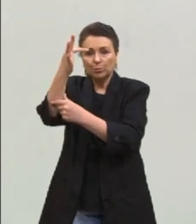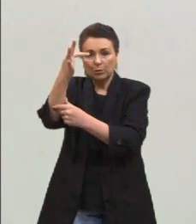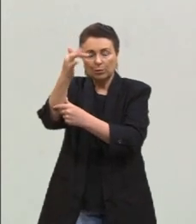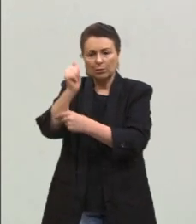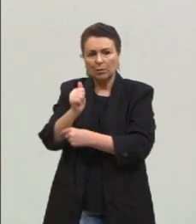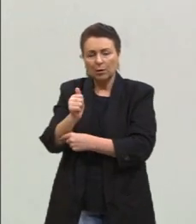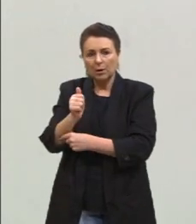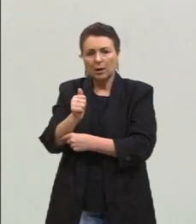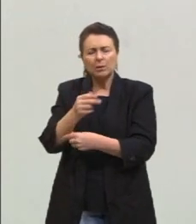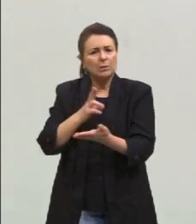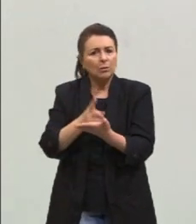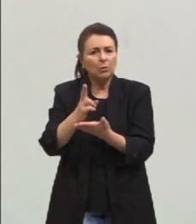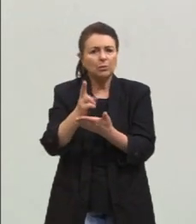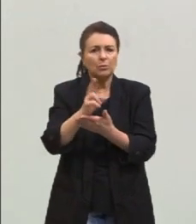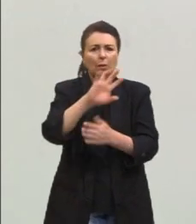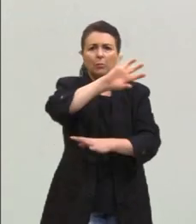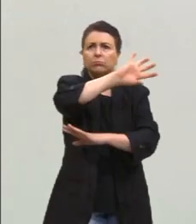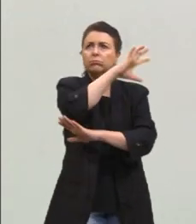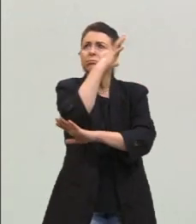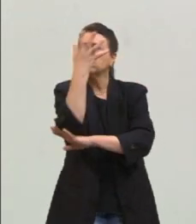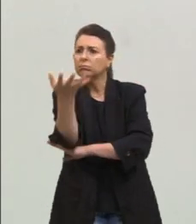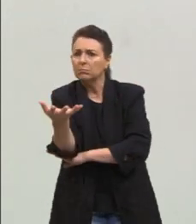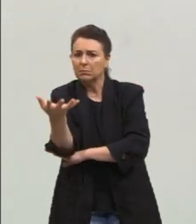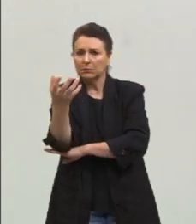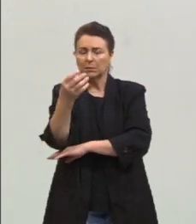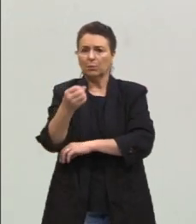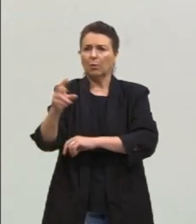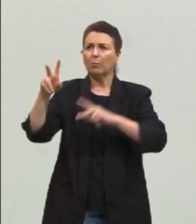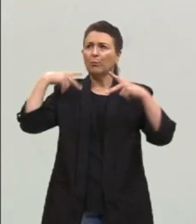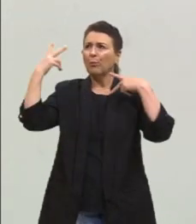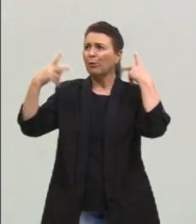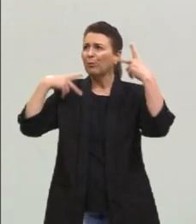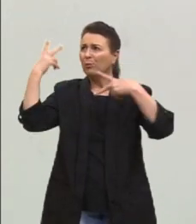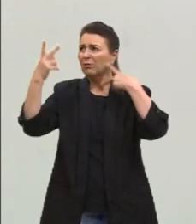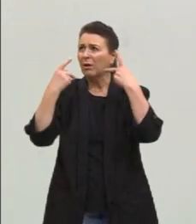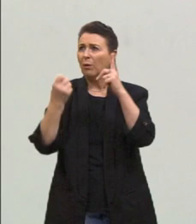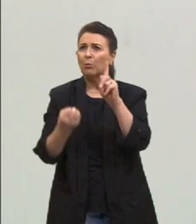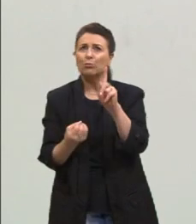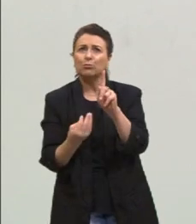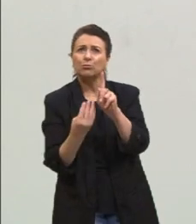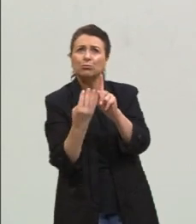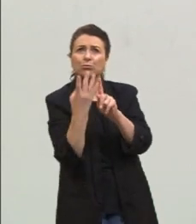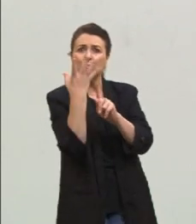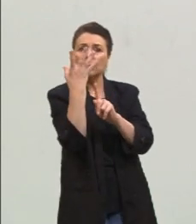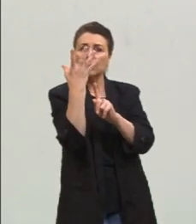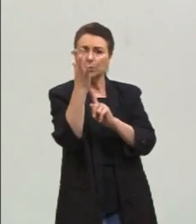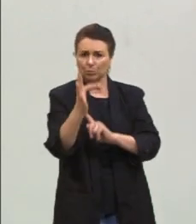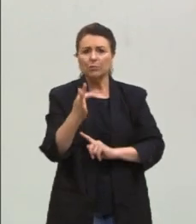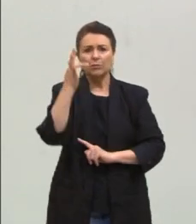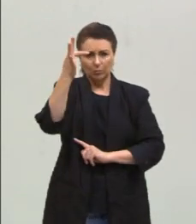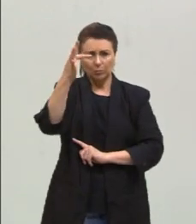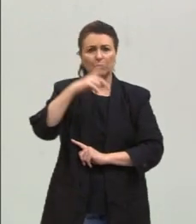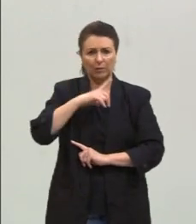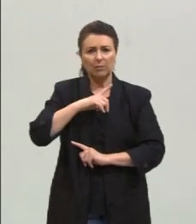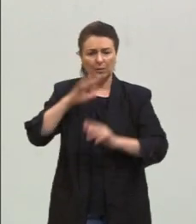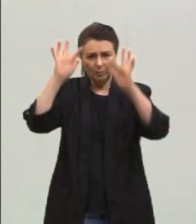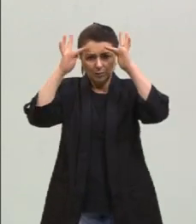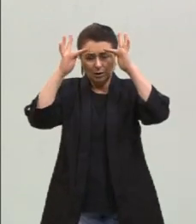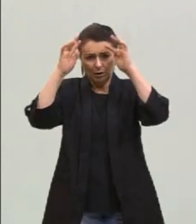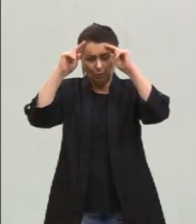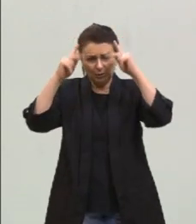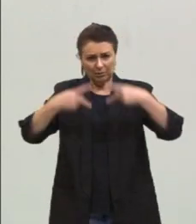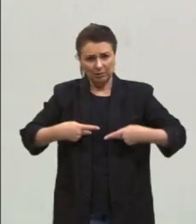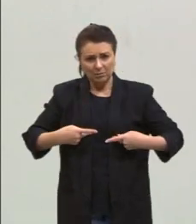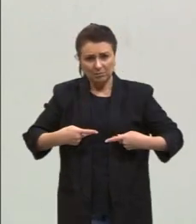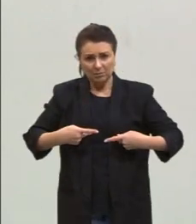todo esse desmatamento com a poluição com a missão de gases né se vai existir um futuro para a humanidade se a gente vai ter condições